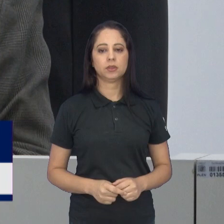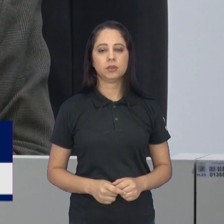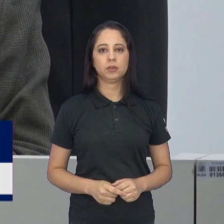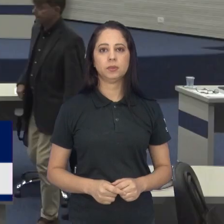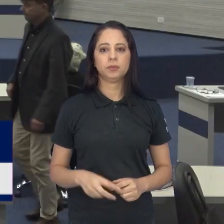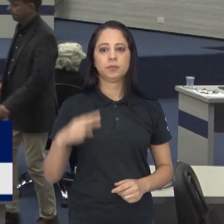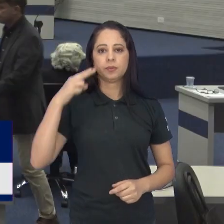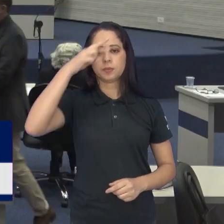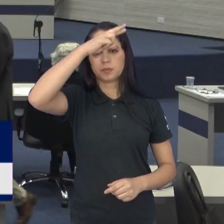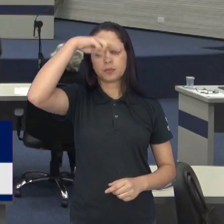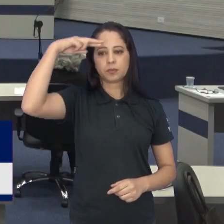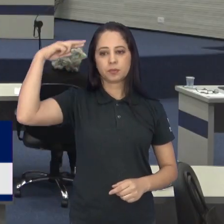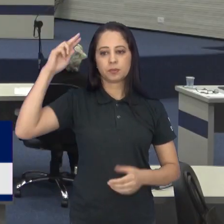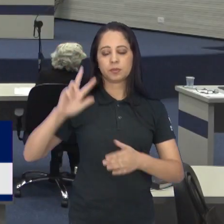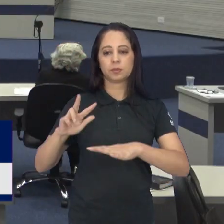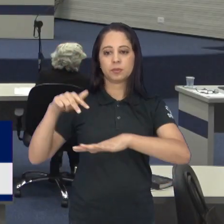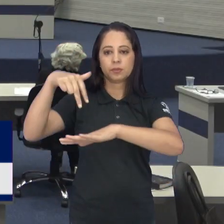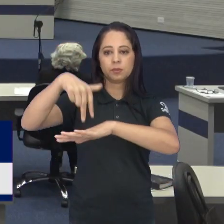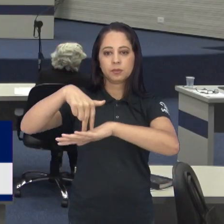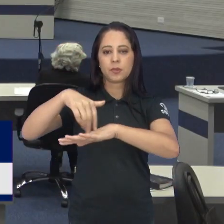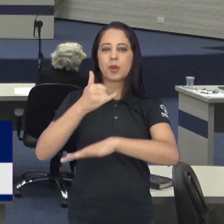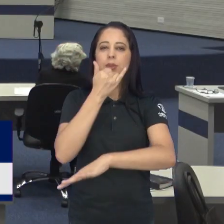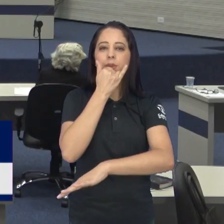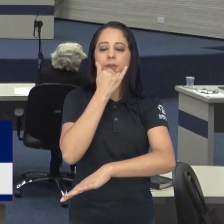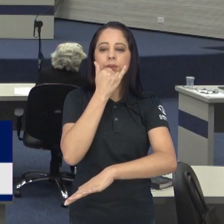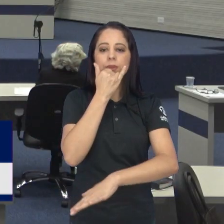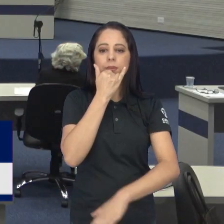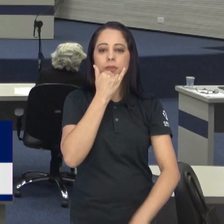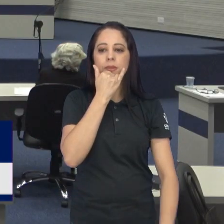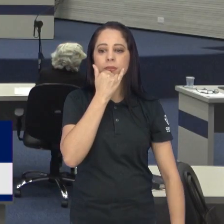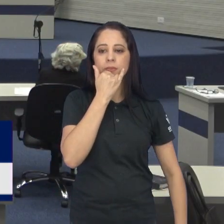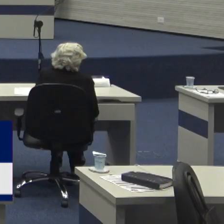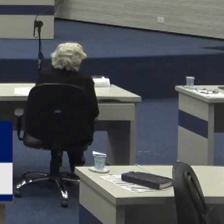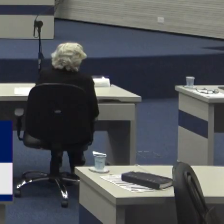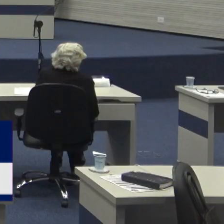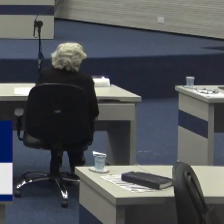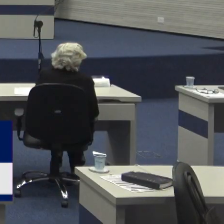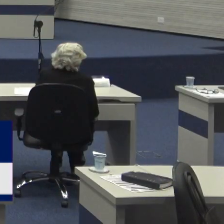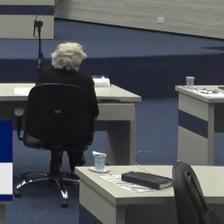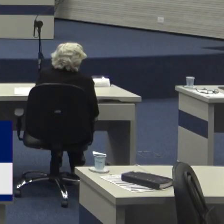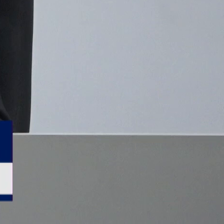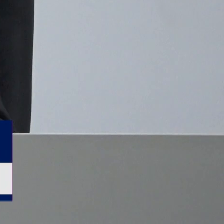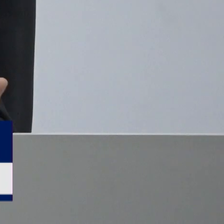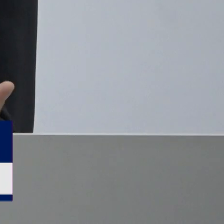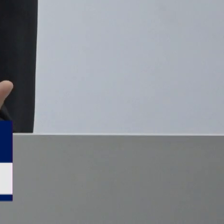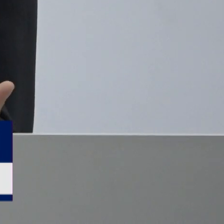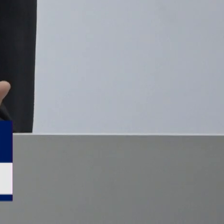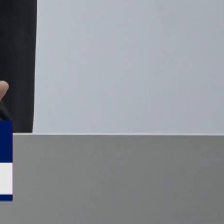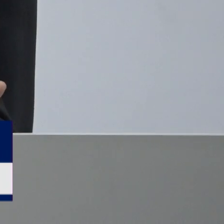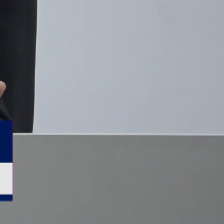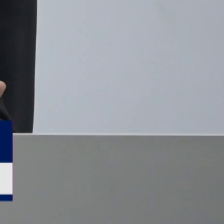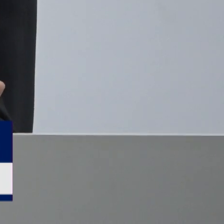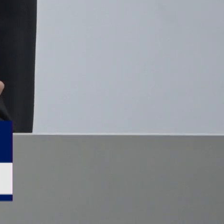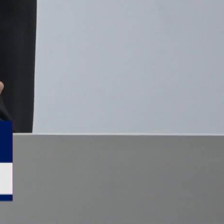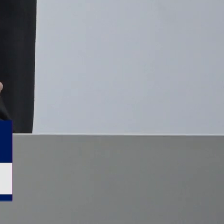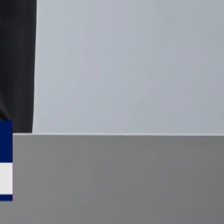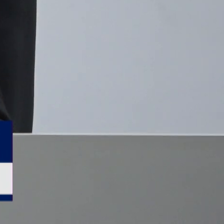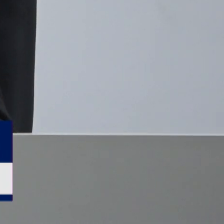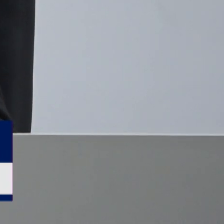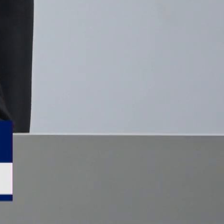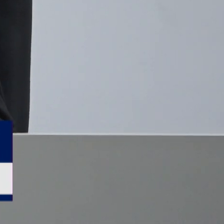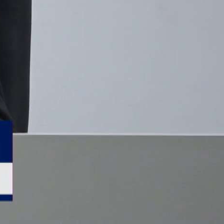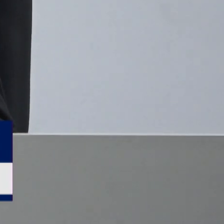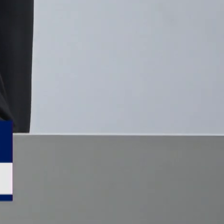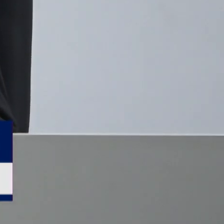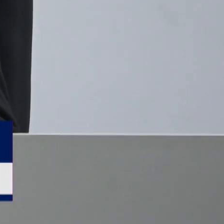Vereador Roberto Chagas, eu peço desculpa para Vossa Excelência, que terça-feira Vossa Excelência pediu para mim fazer uma